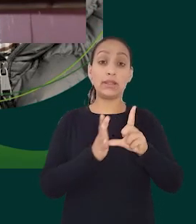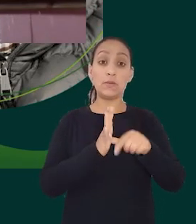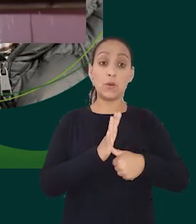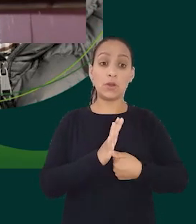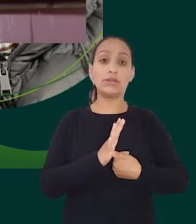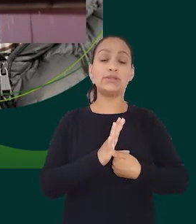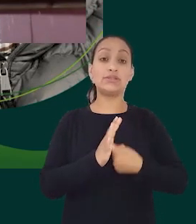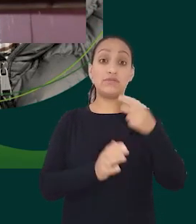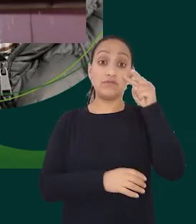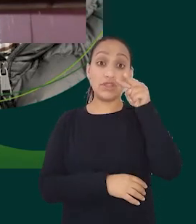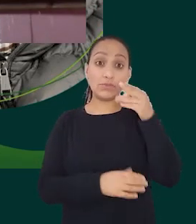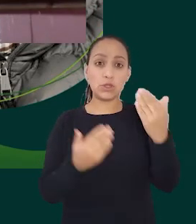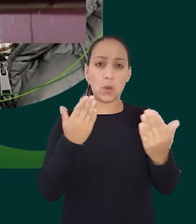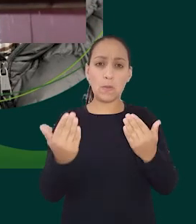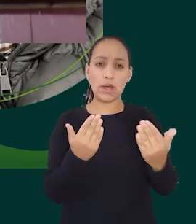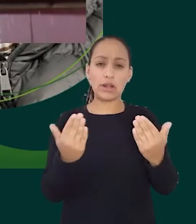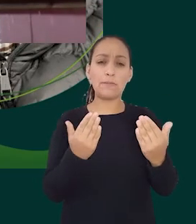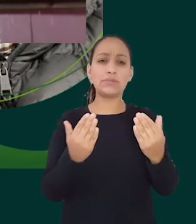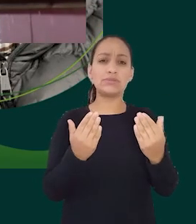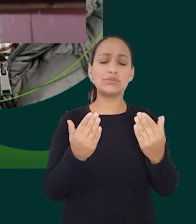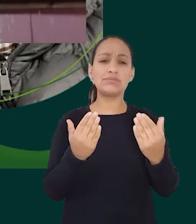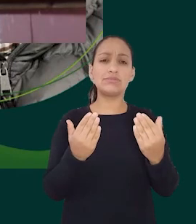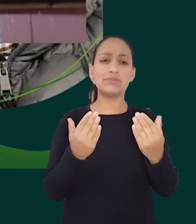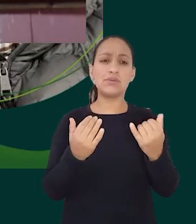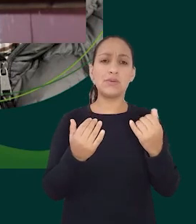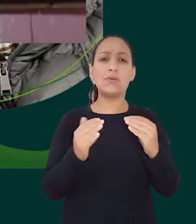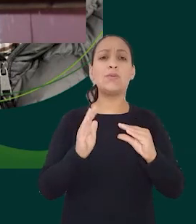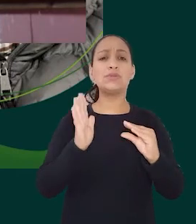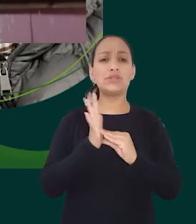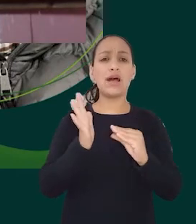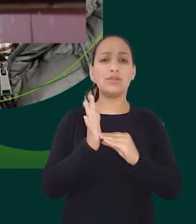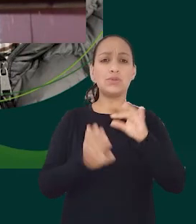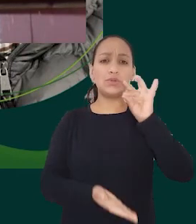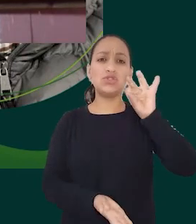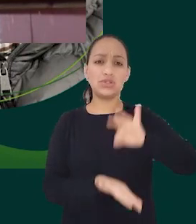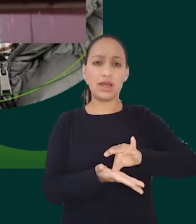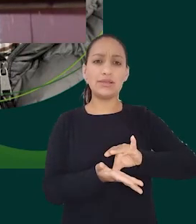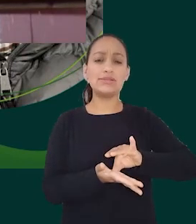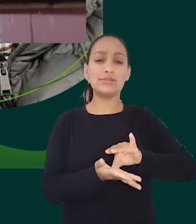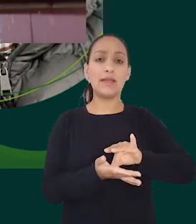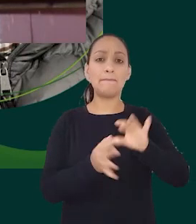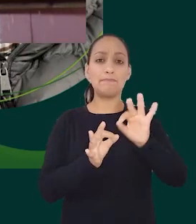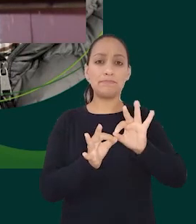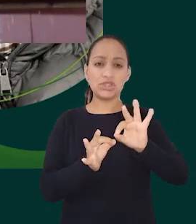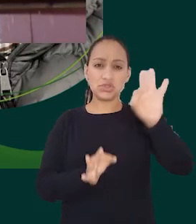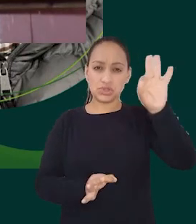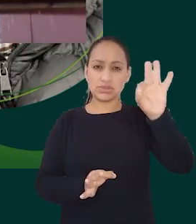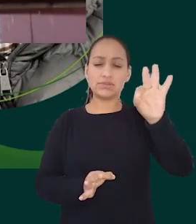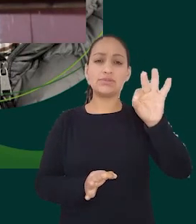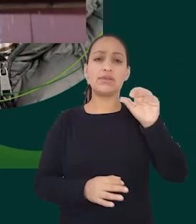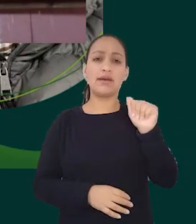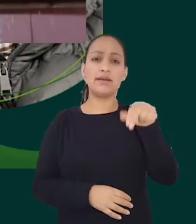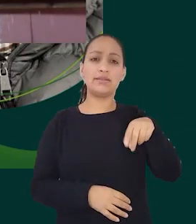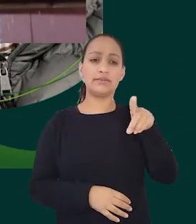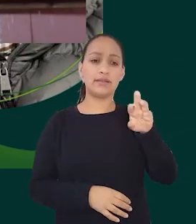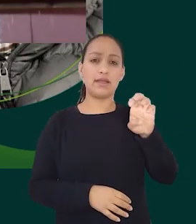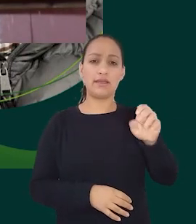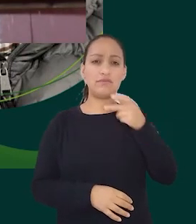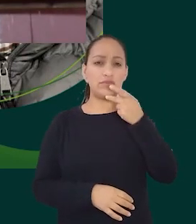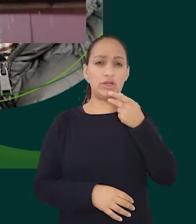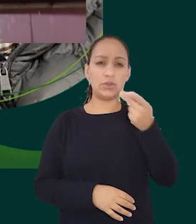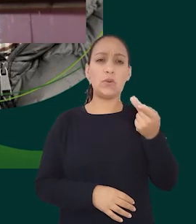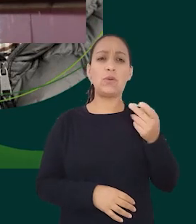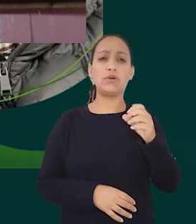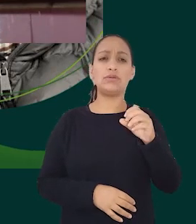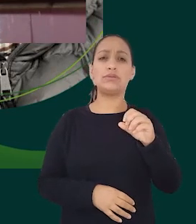modelo com os dados originais. Né, que são aquelas medidas ali que o André acabou comentando, o recall, a precisão, o F1